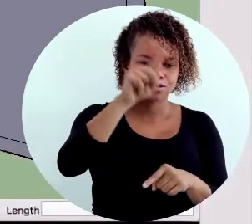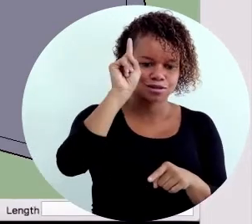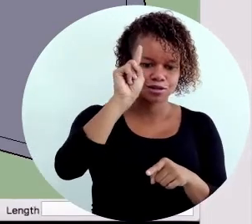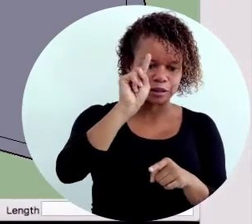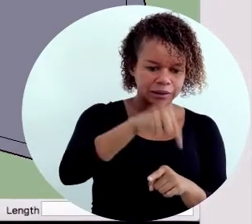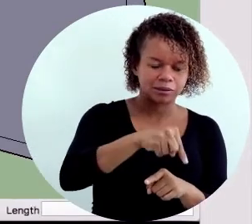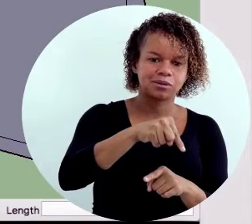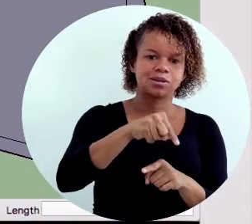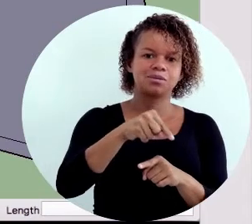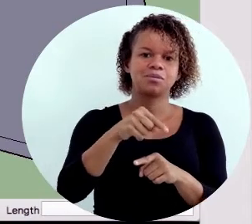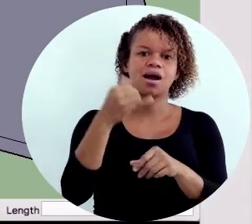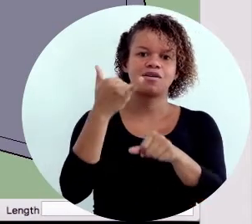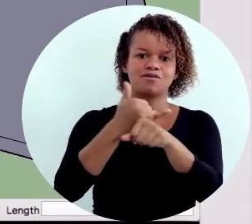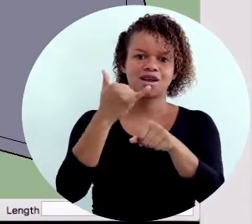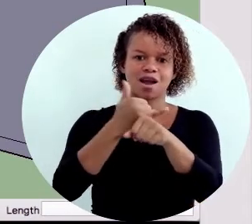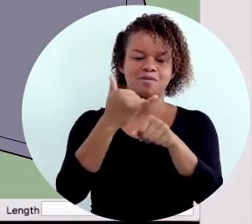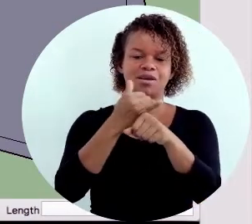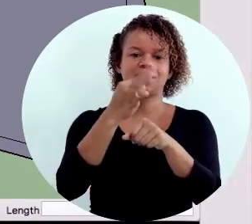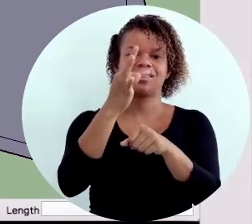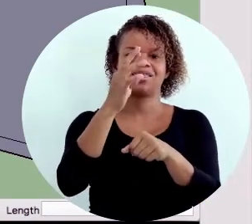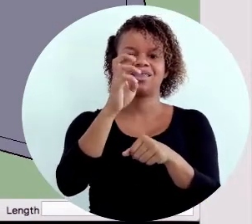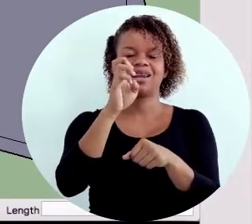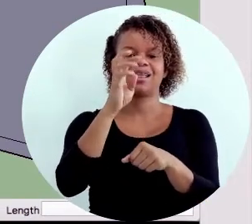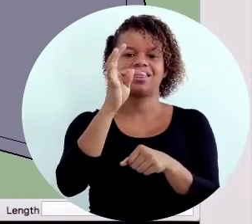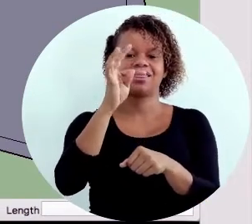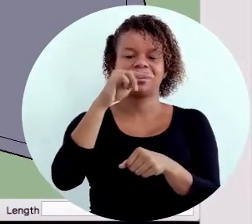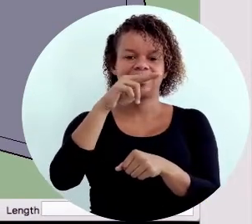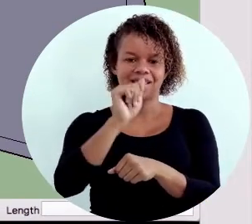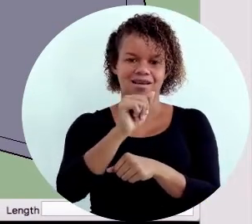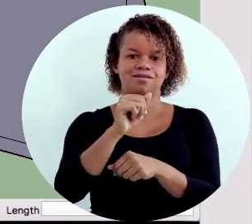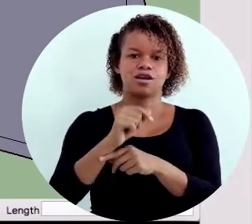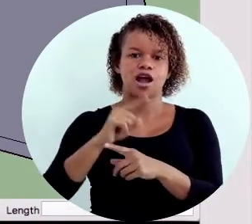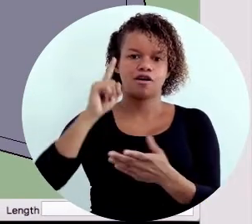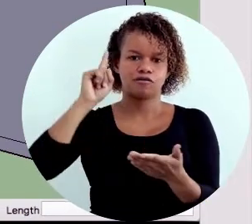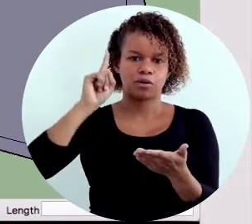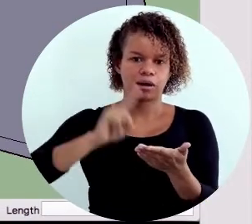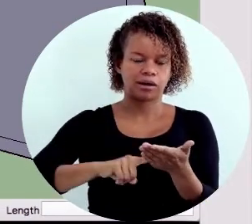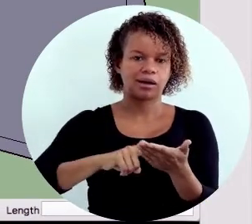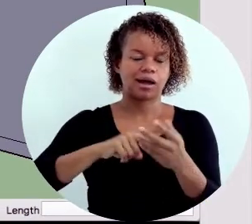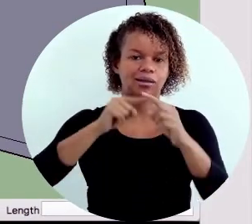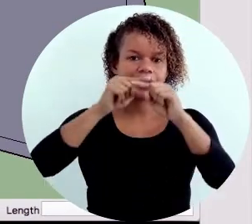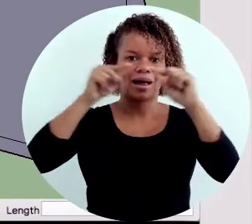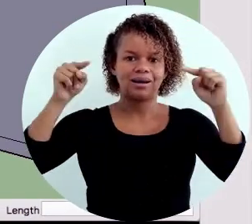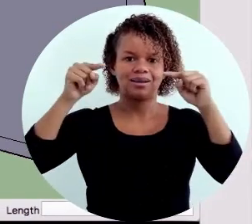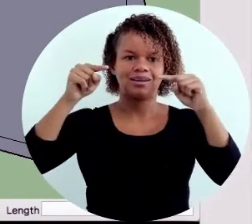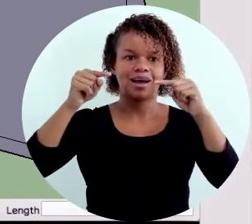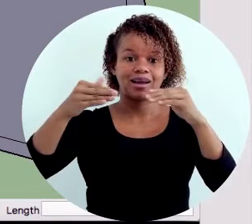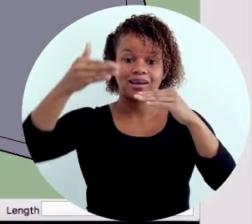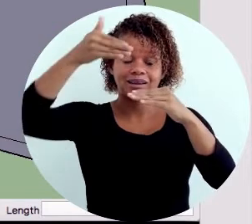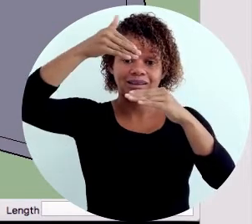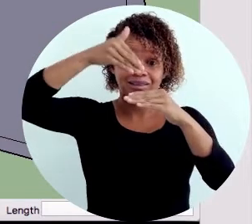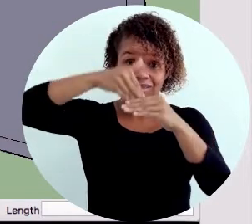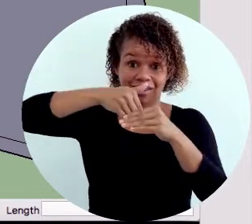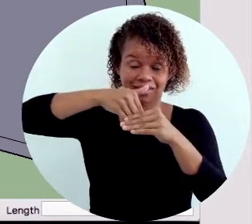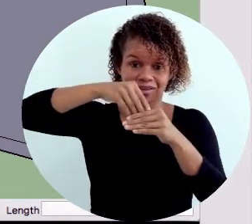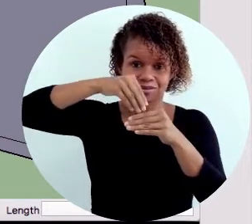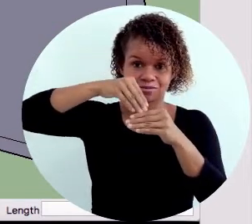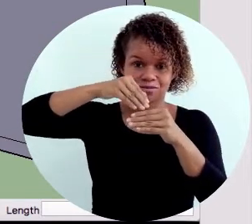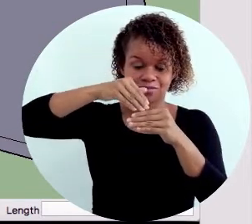a ferramenta trena. Eu vou clicar então na linha interna do